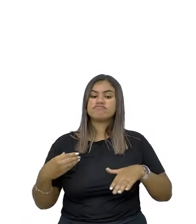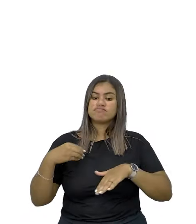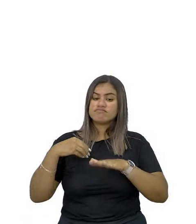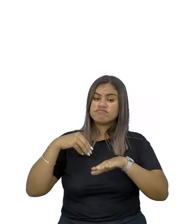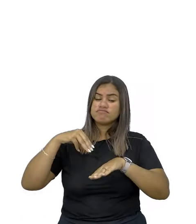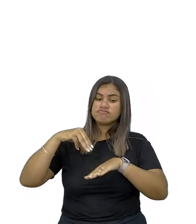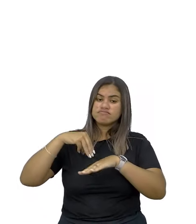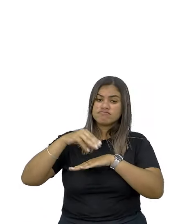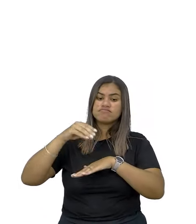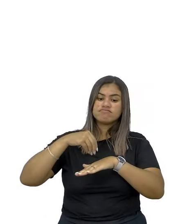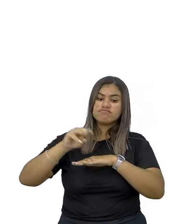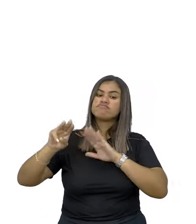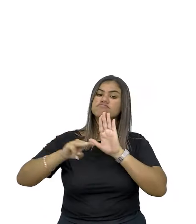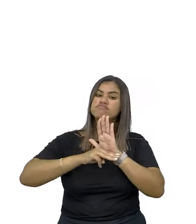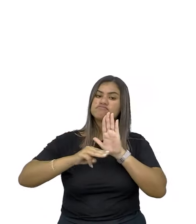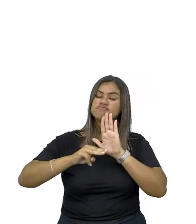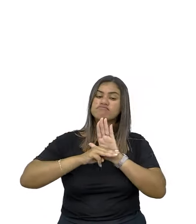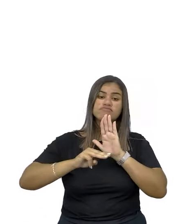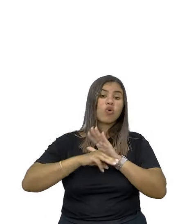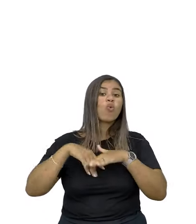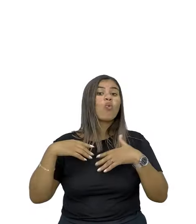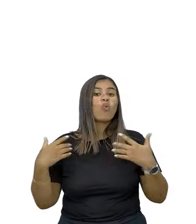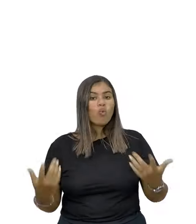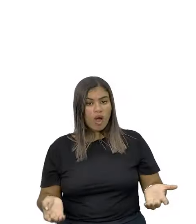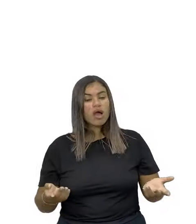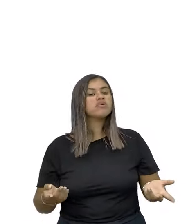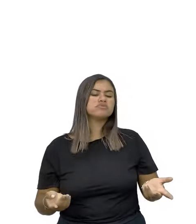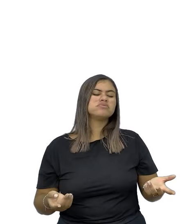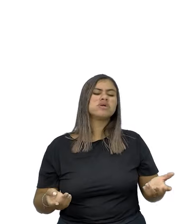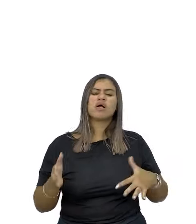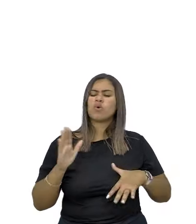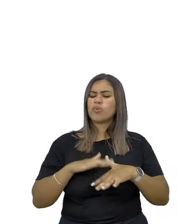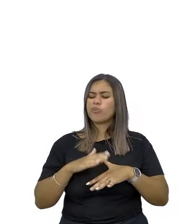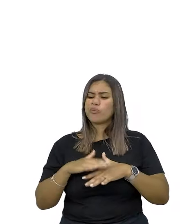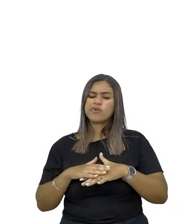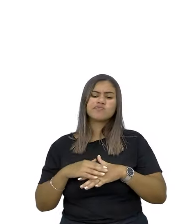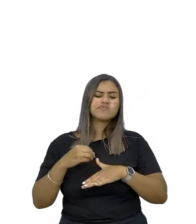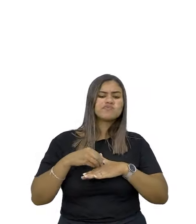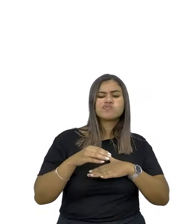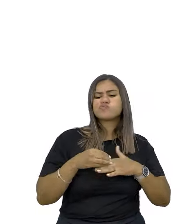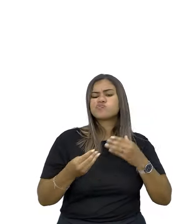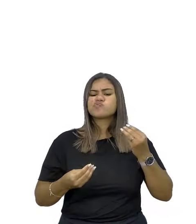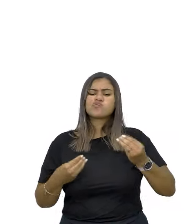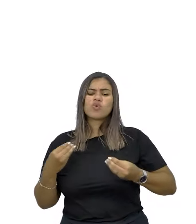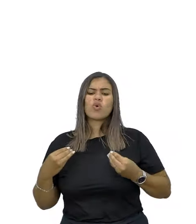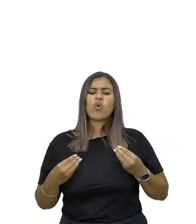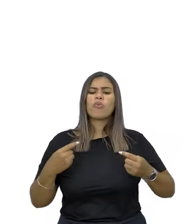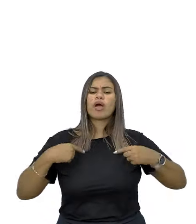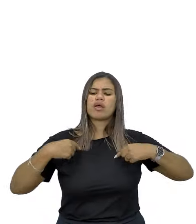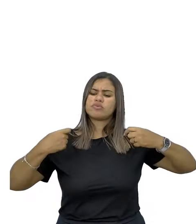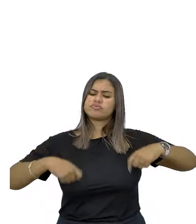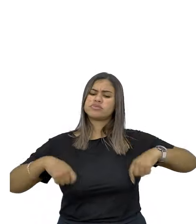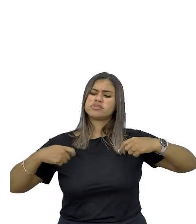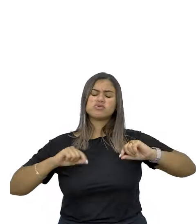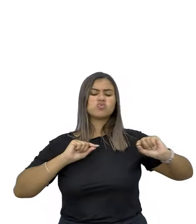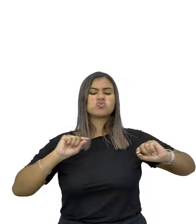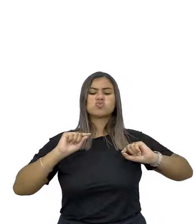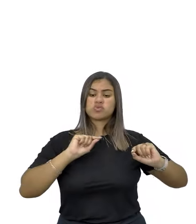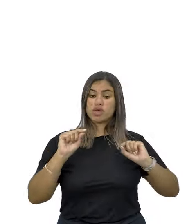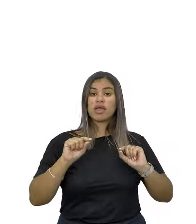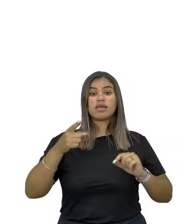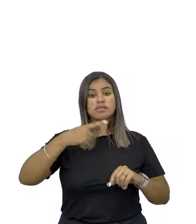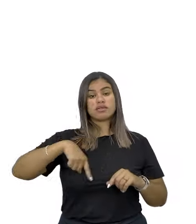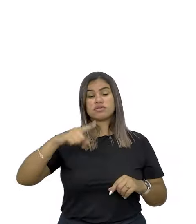quais são as orientações metodológicas, ou seja, como que eu vou trabalhar com essas orientações, o que eu devo fazer dessas aulas. Então, sempre quando a